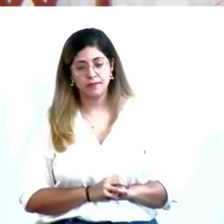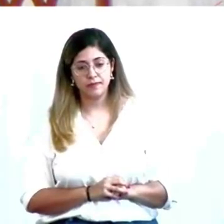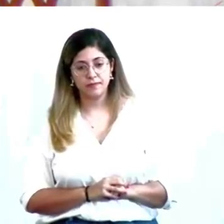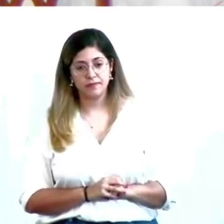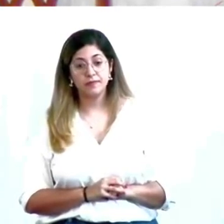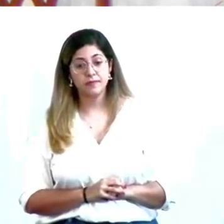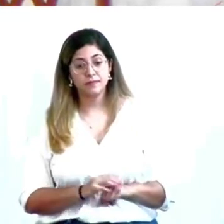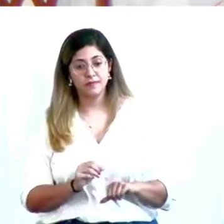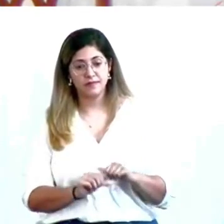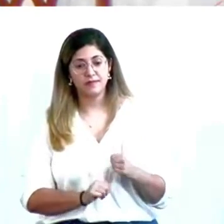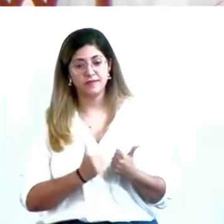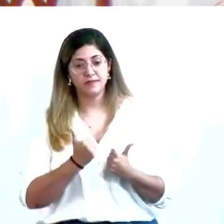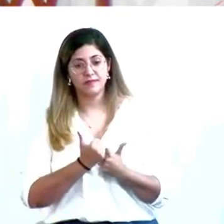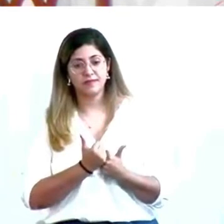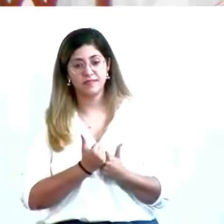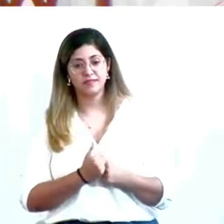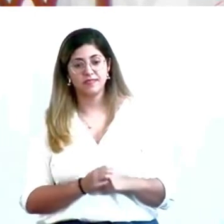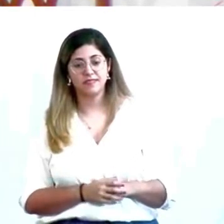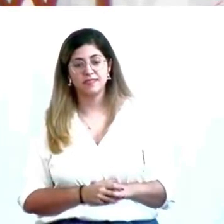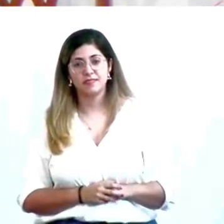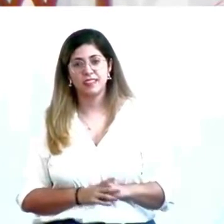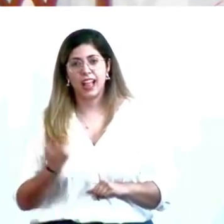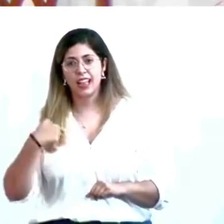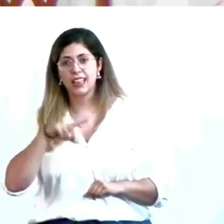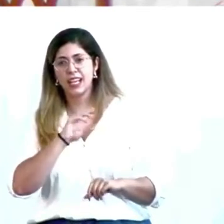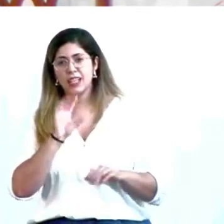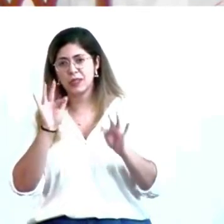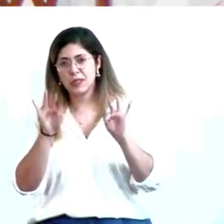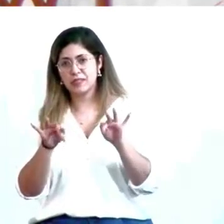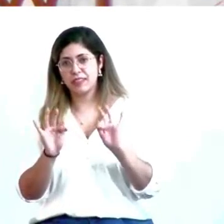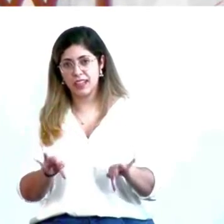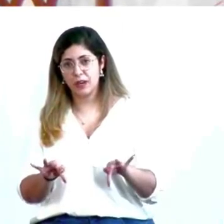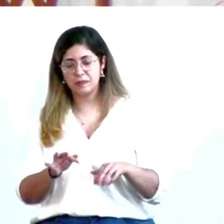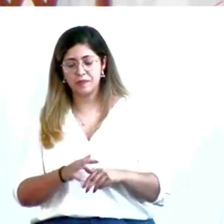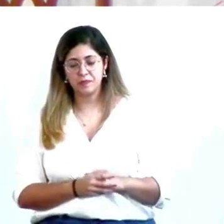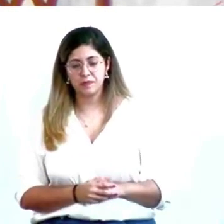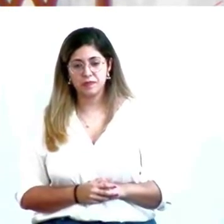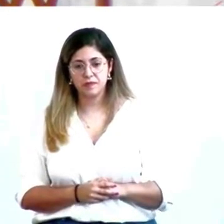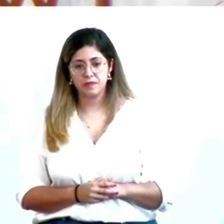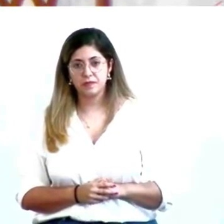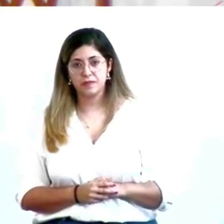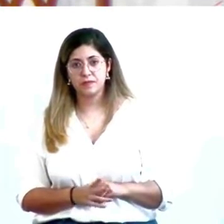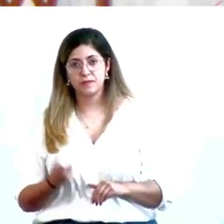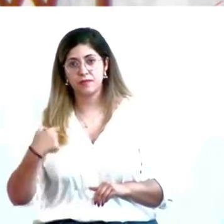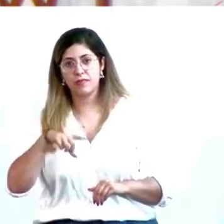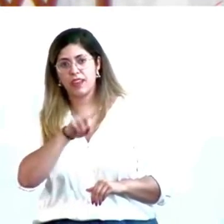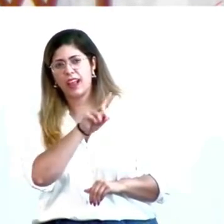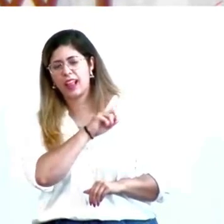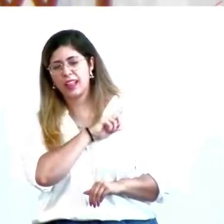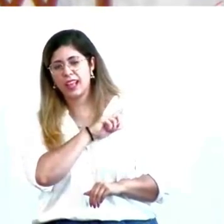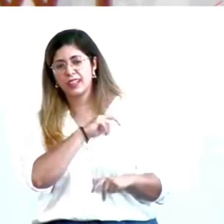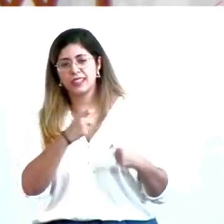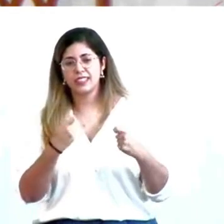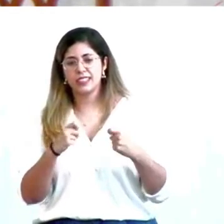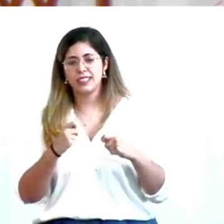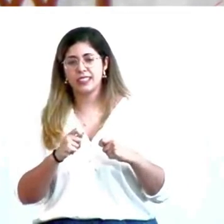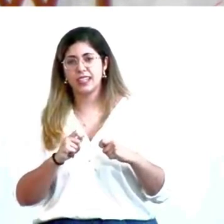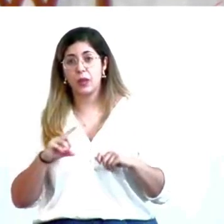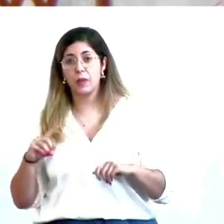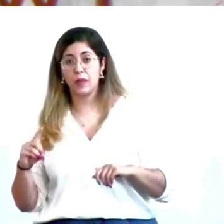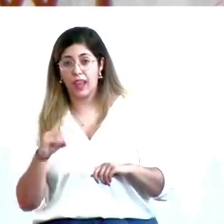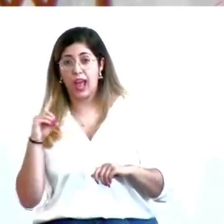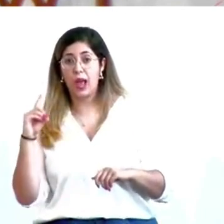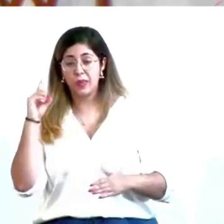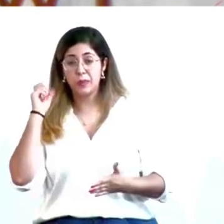Concluo dizendo, queridos, que o padrão é elevado. De fato é elevado. E deve ser. Afinal, na obra de Cristo Jesus